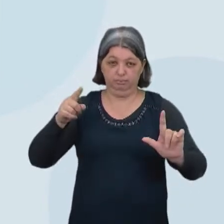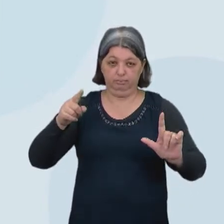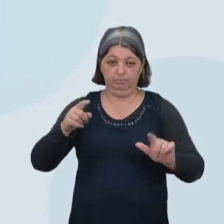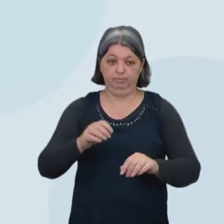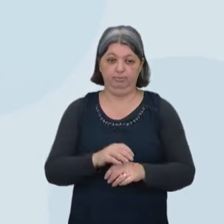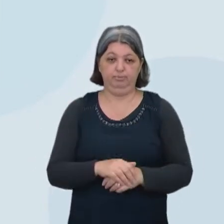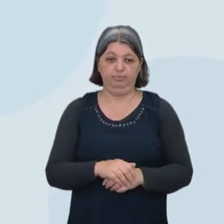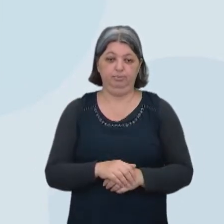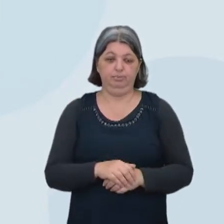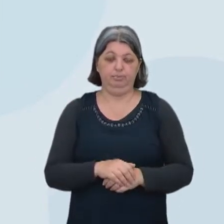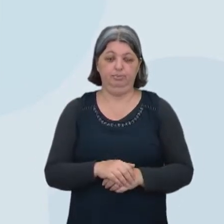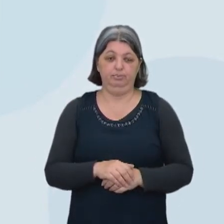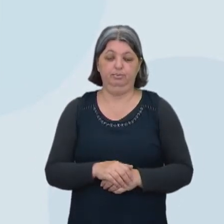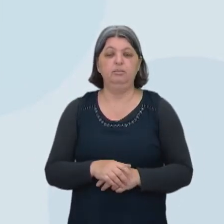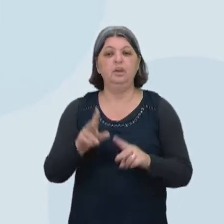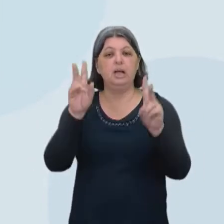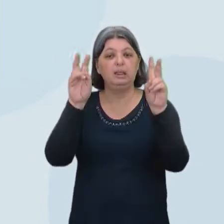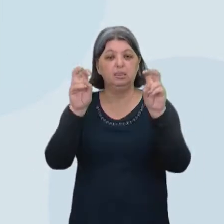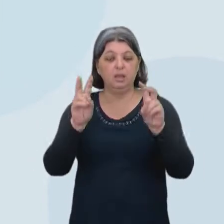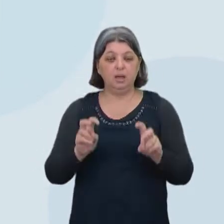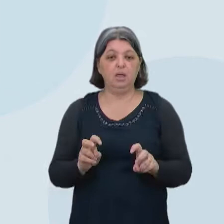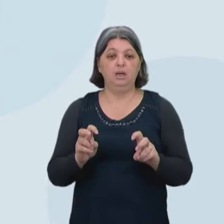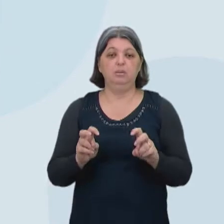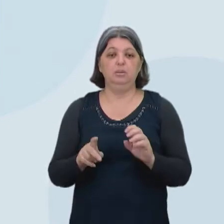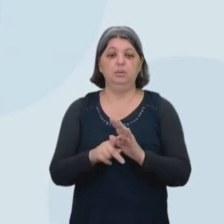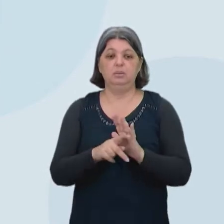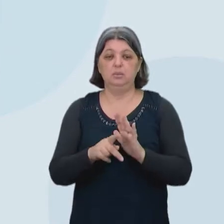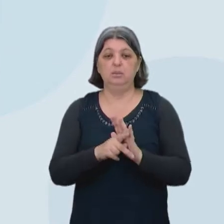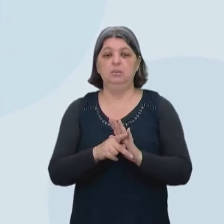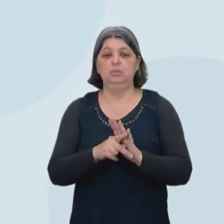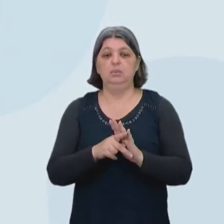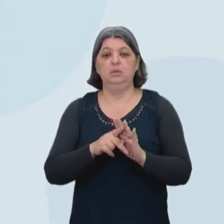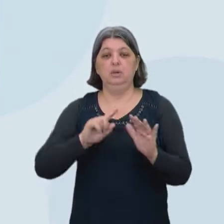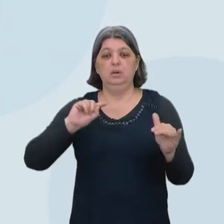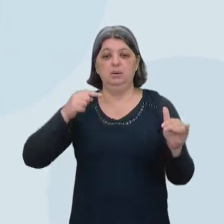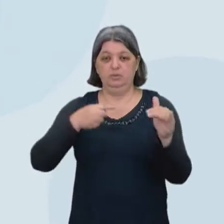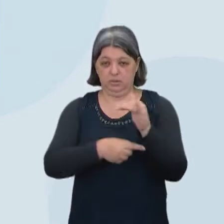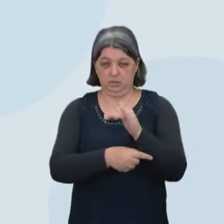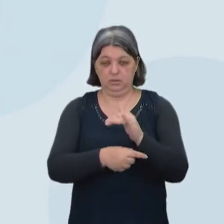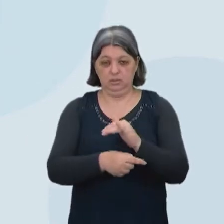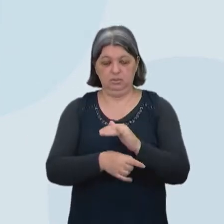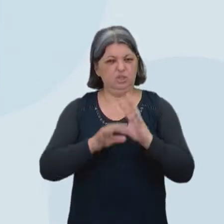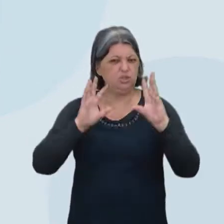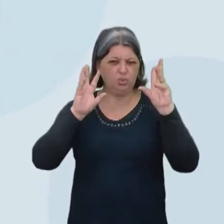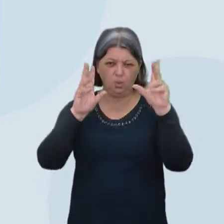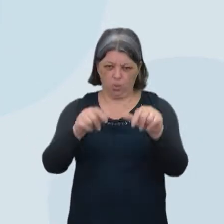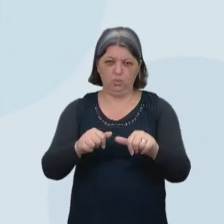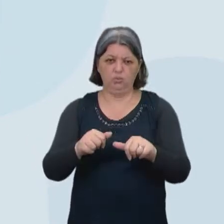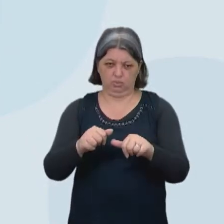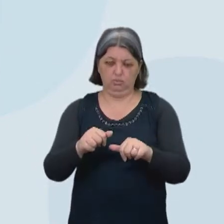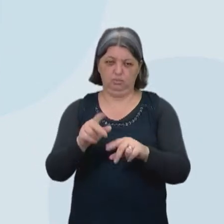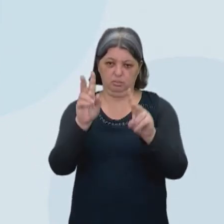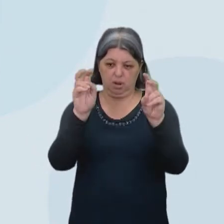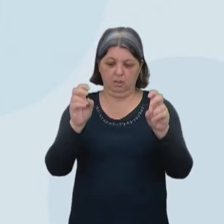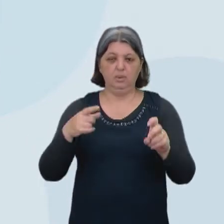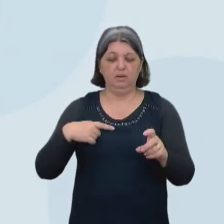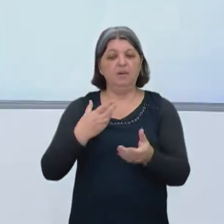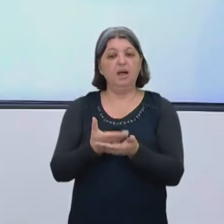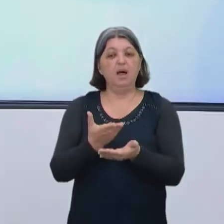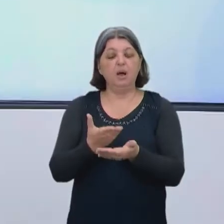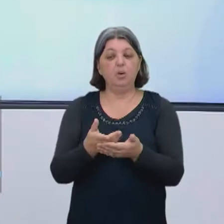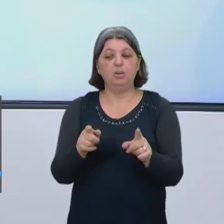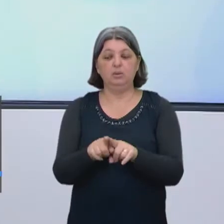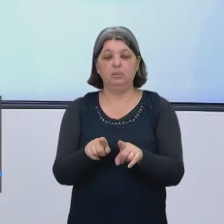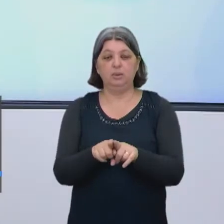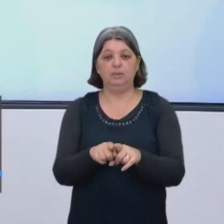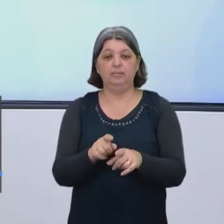partir de temas tratados nos componentes desse aprofundamento, de todos, vocês já perceberam, né? Teve uma aula, inclusive, aí,